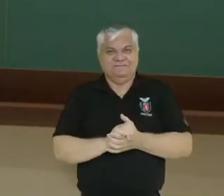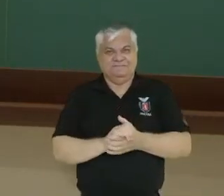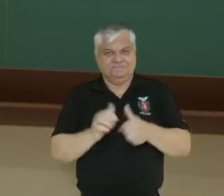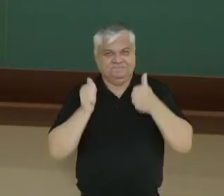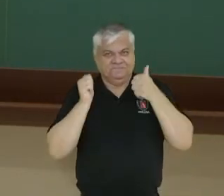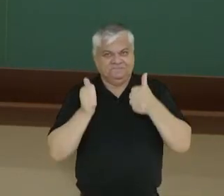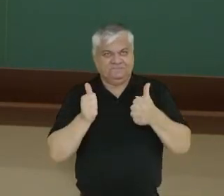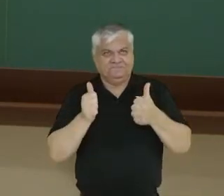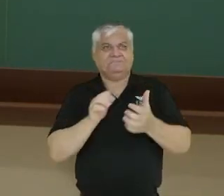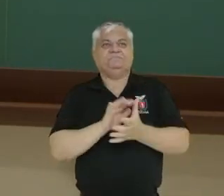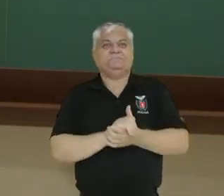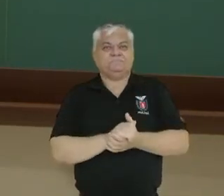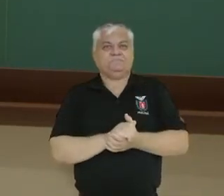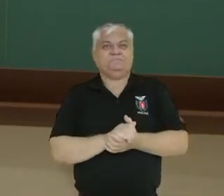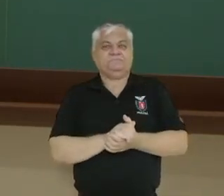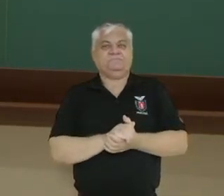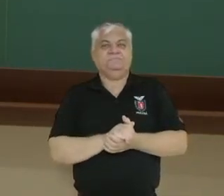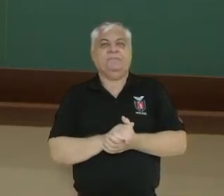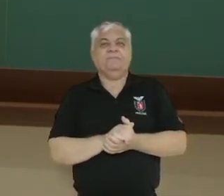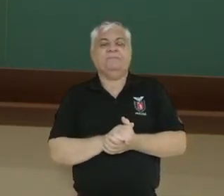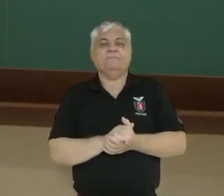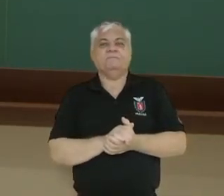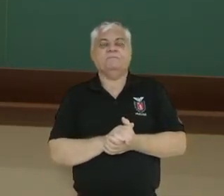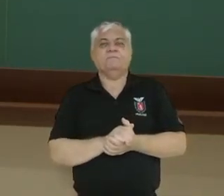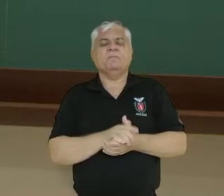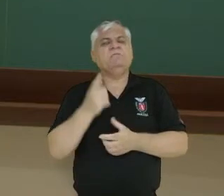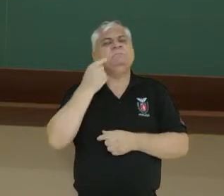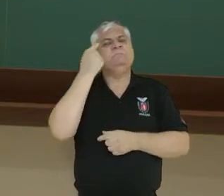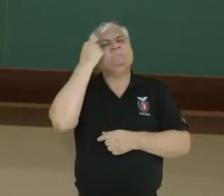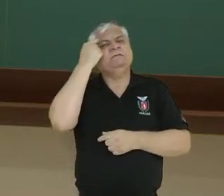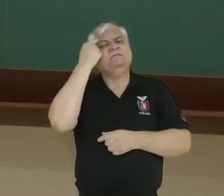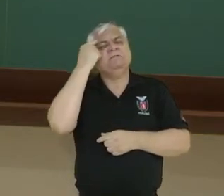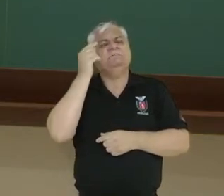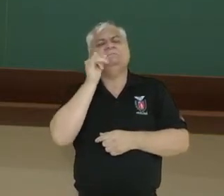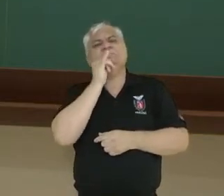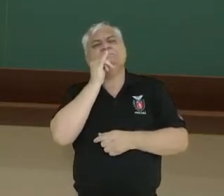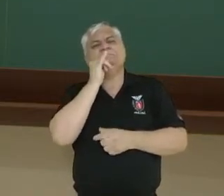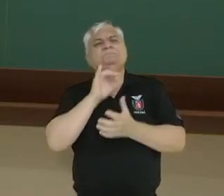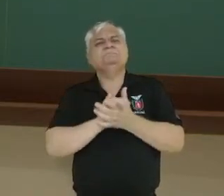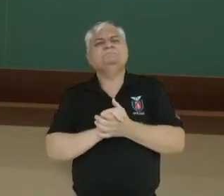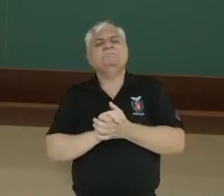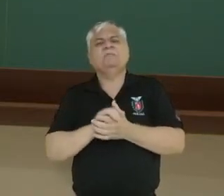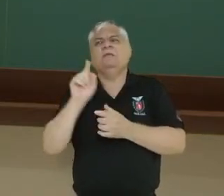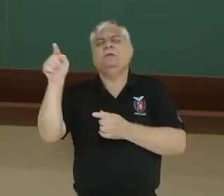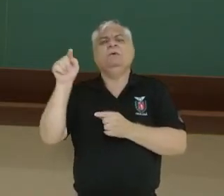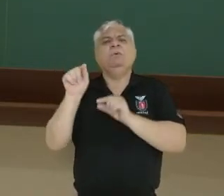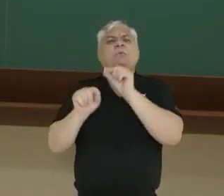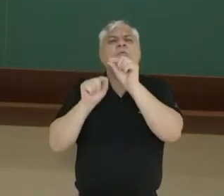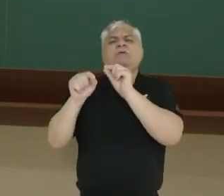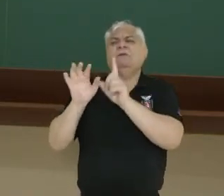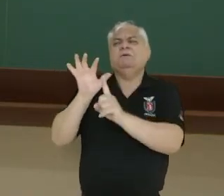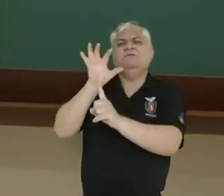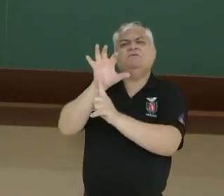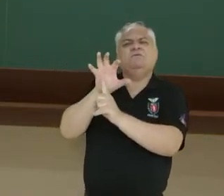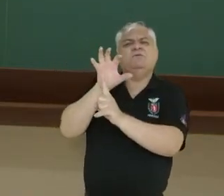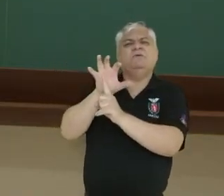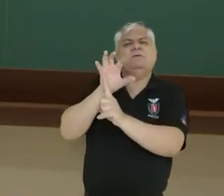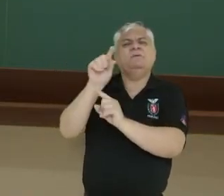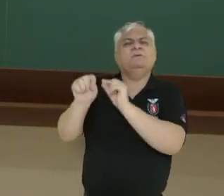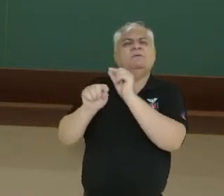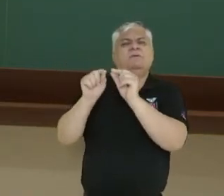escolheram, certo? Do tipo de clima. E aí vamos pensar um pouquinho nos fatores que influenciam